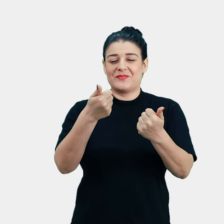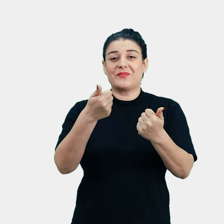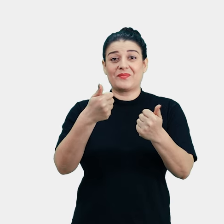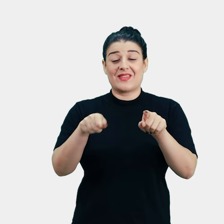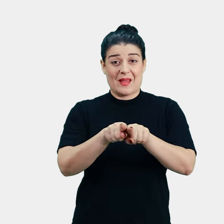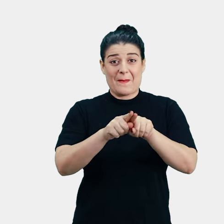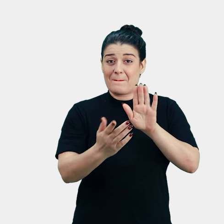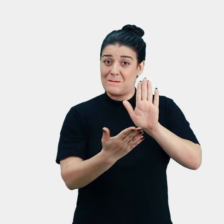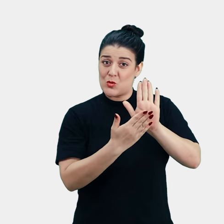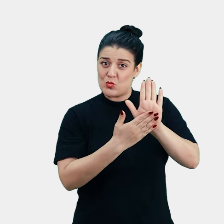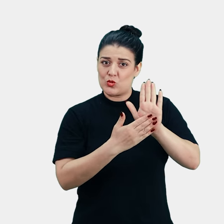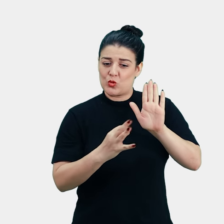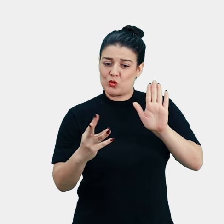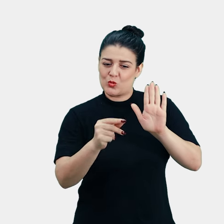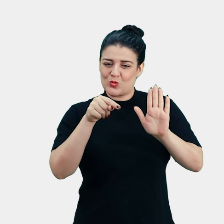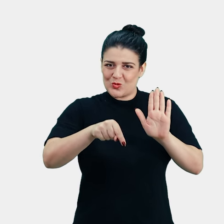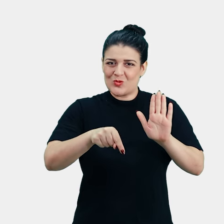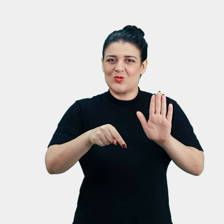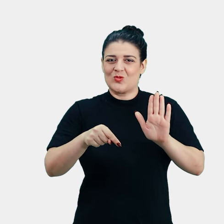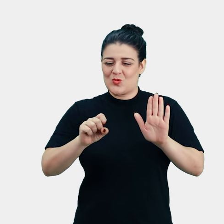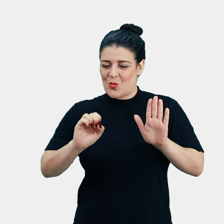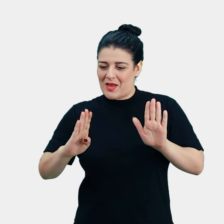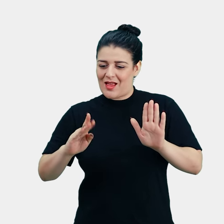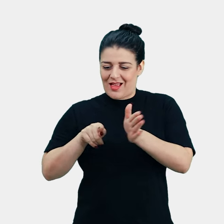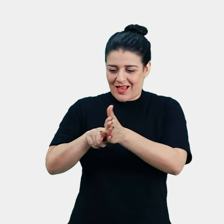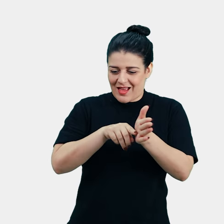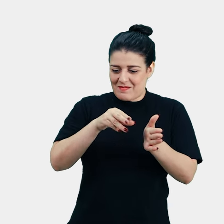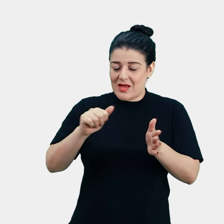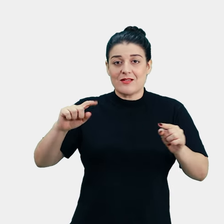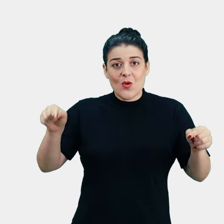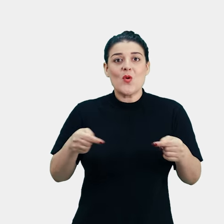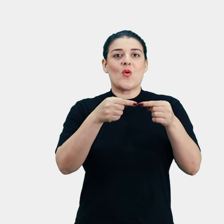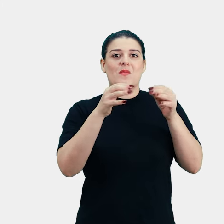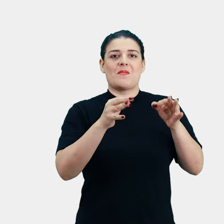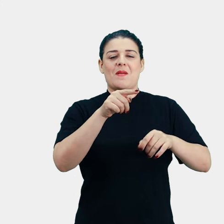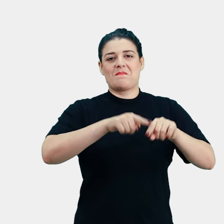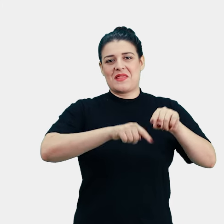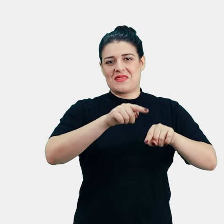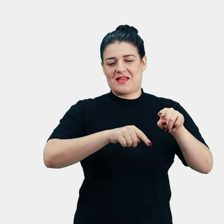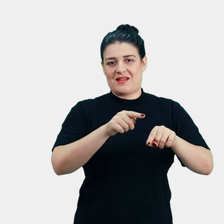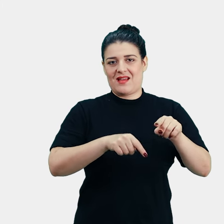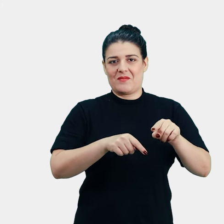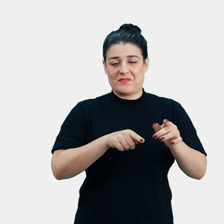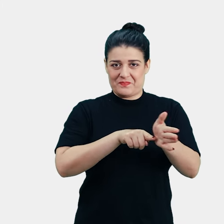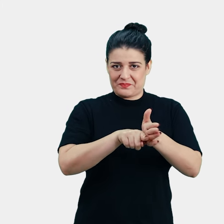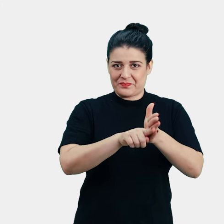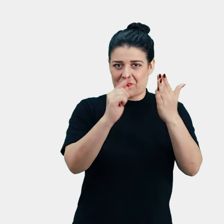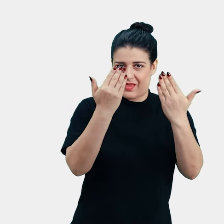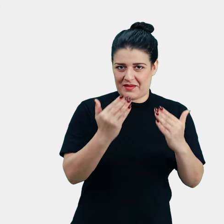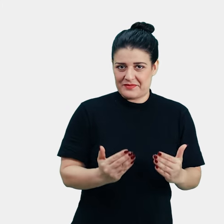as propostas ali das substâncias referentes àquelas massas sejam condizentes para o material analisado,